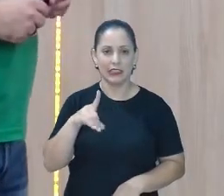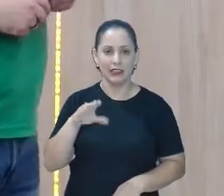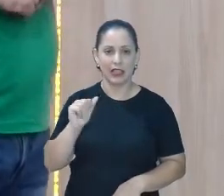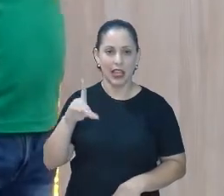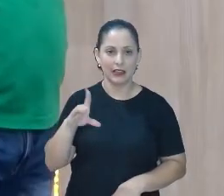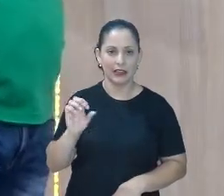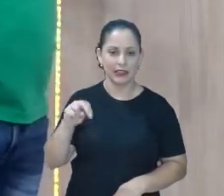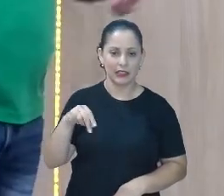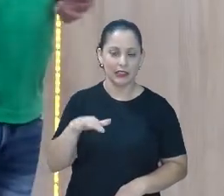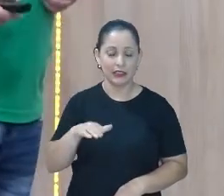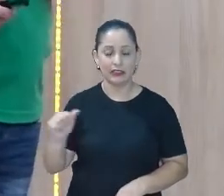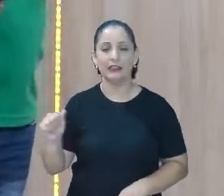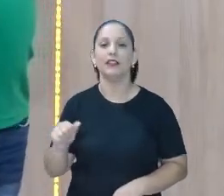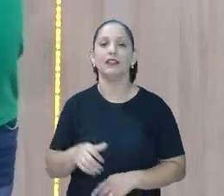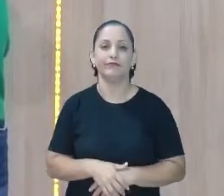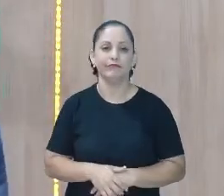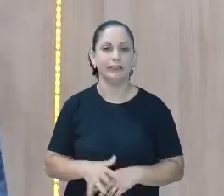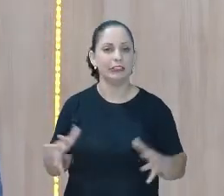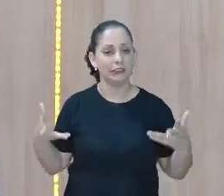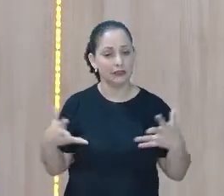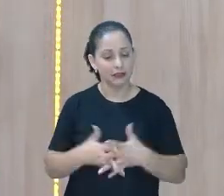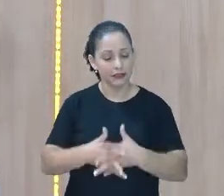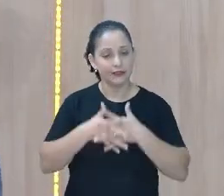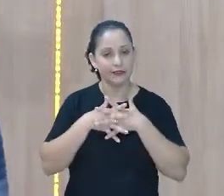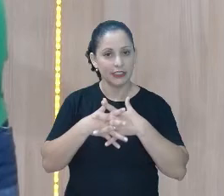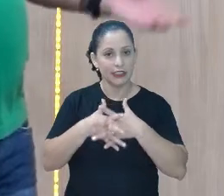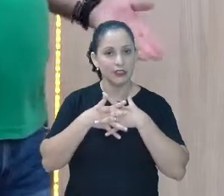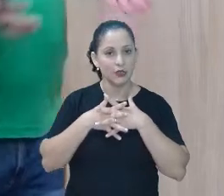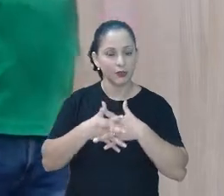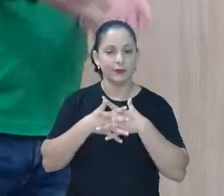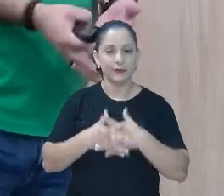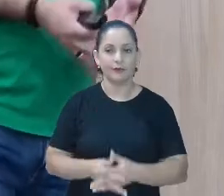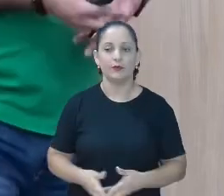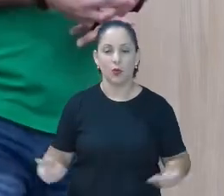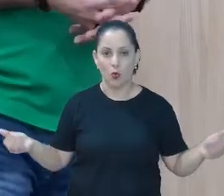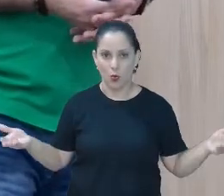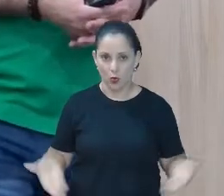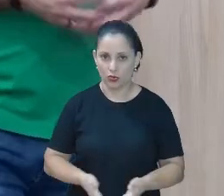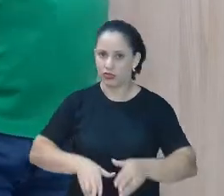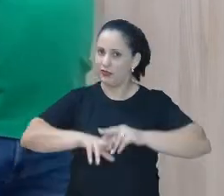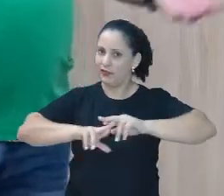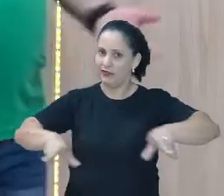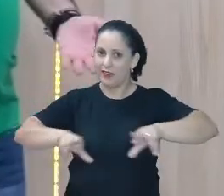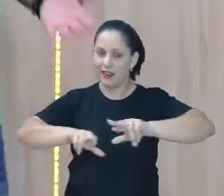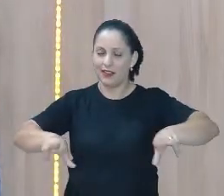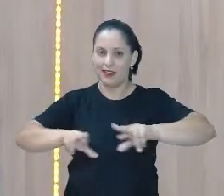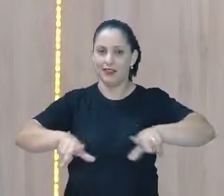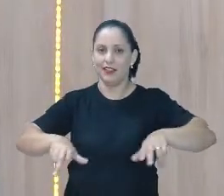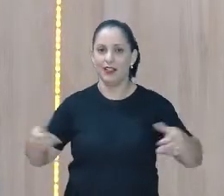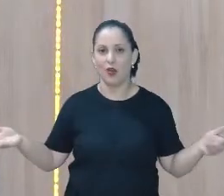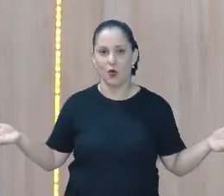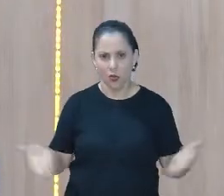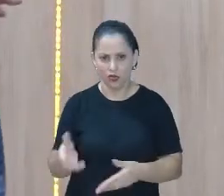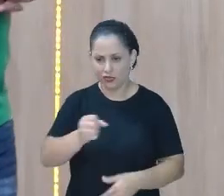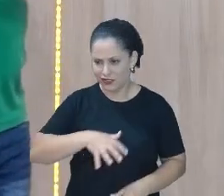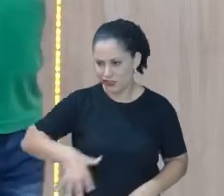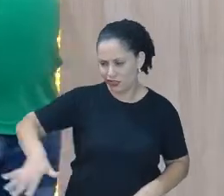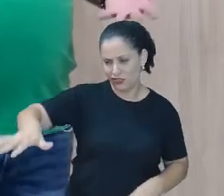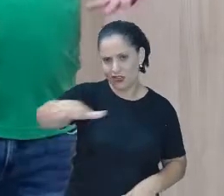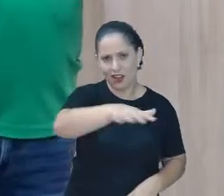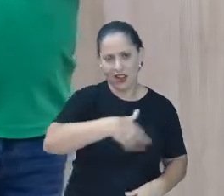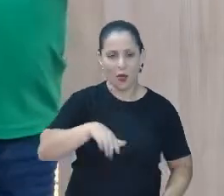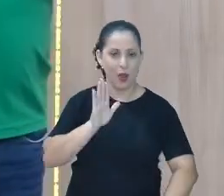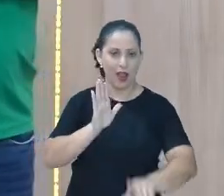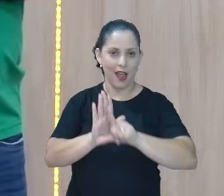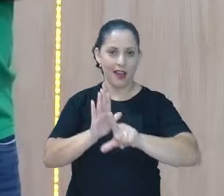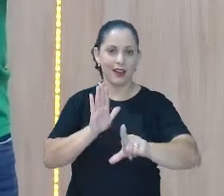né, professora? Era uma cidadania que não era mais abrangente, como hoje, por exemplo, né? Hoje todos e todas são considerados pela